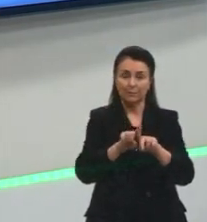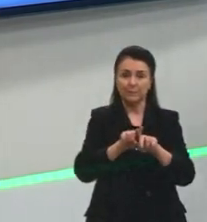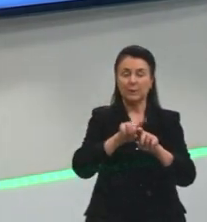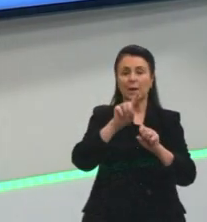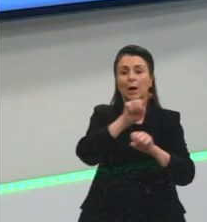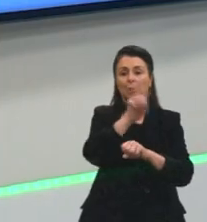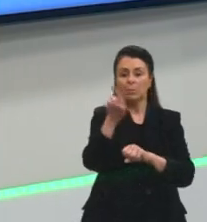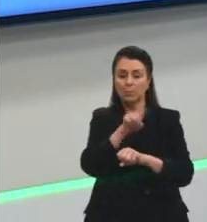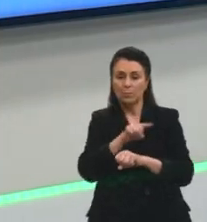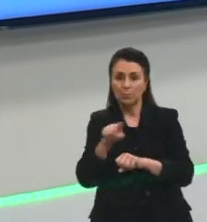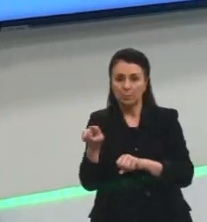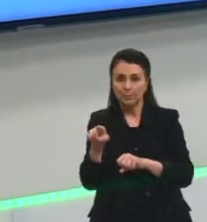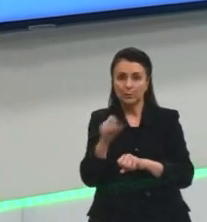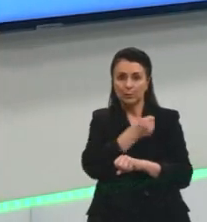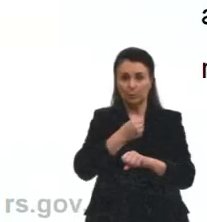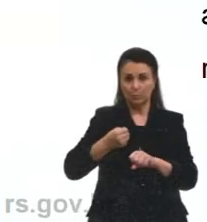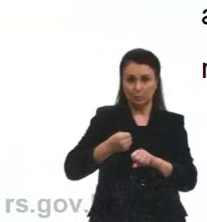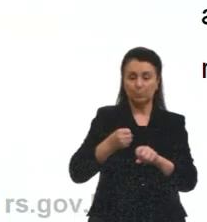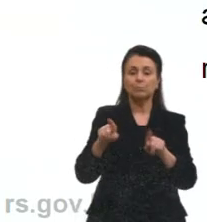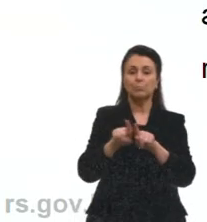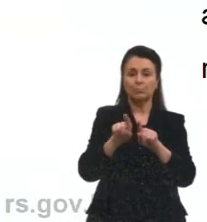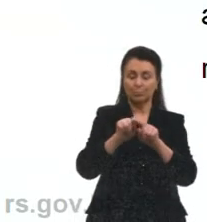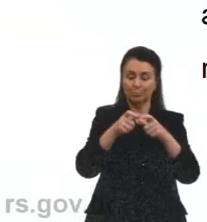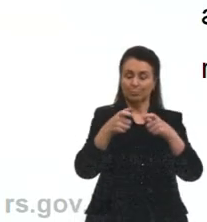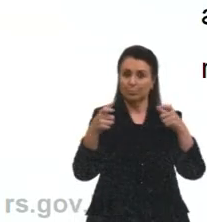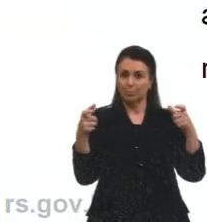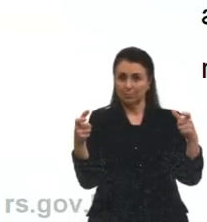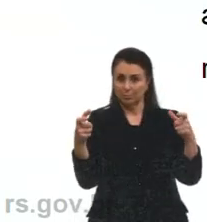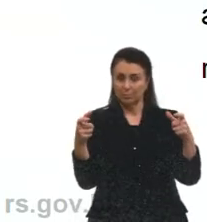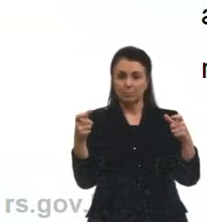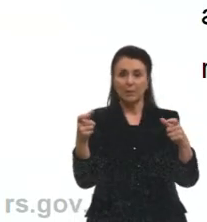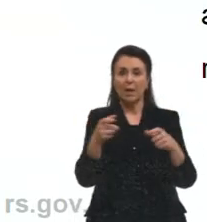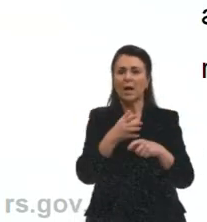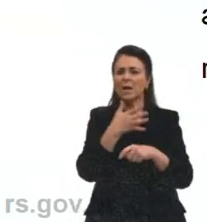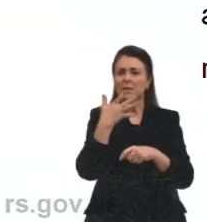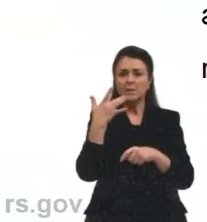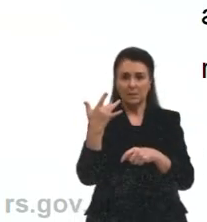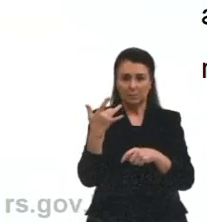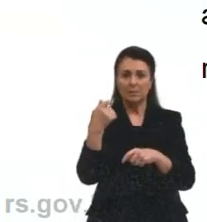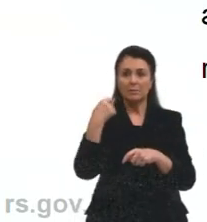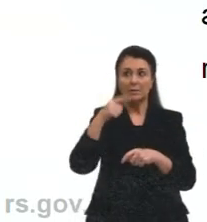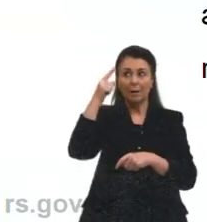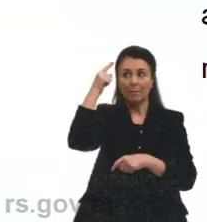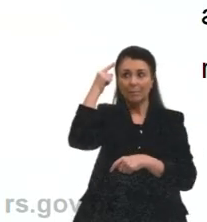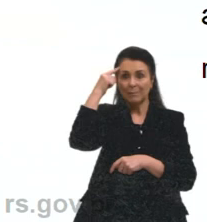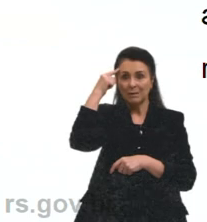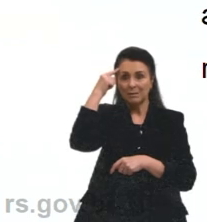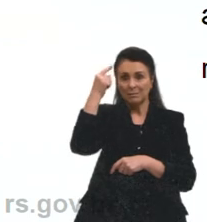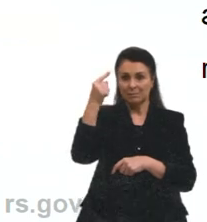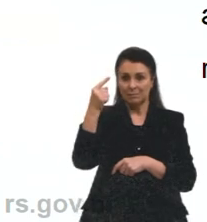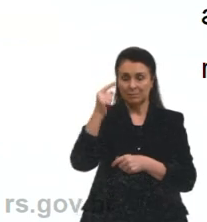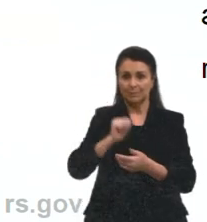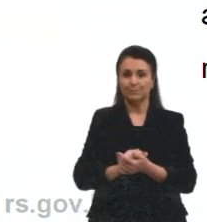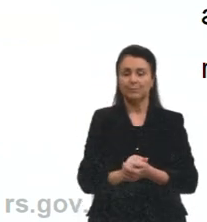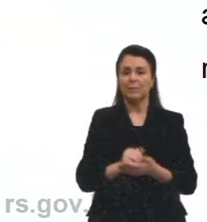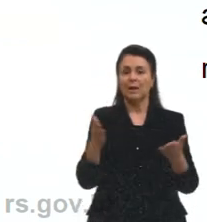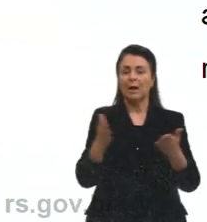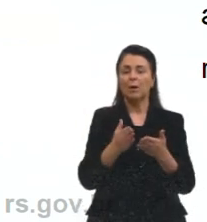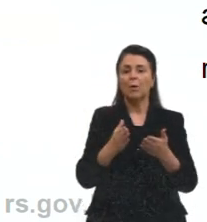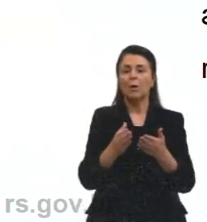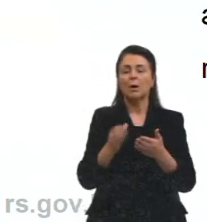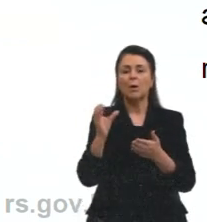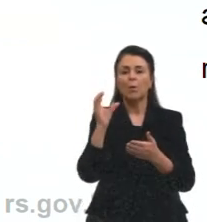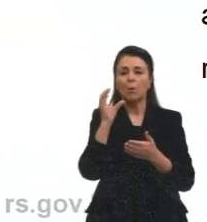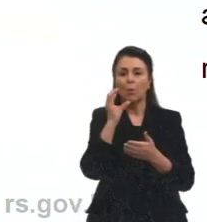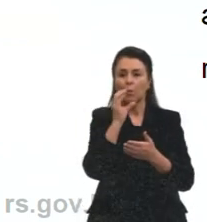que é aumenta com o aumento do número atômico simples é mais raciocínio né já o calor